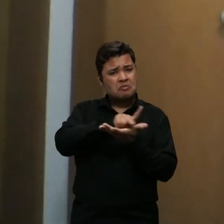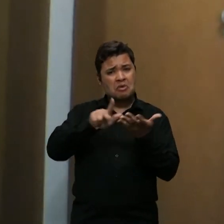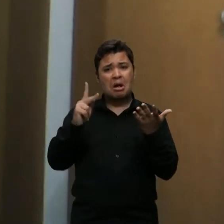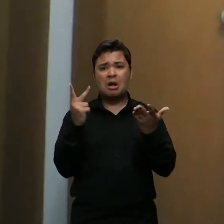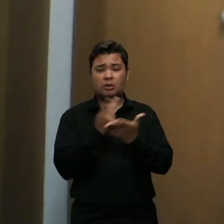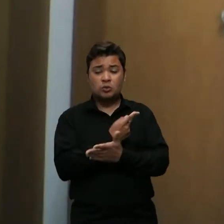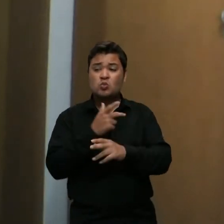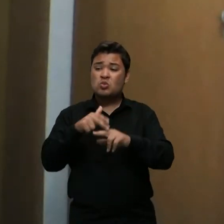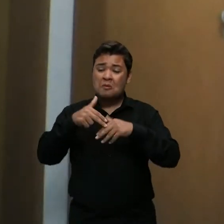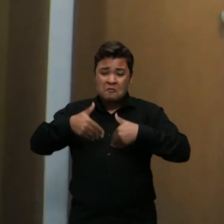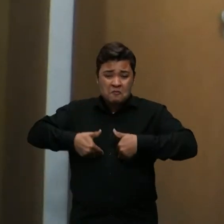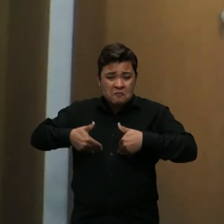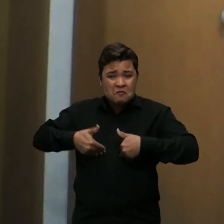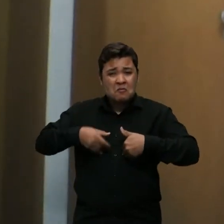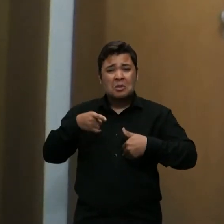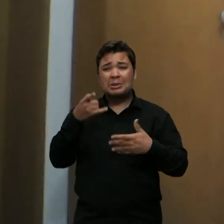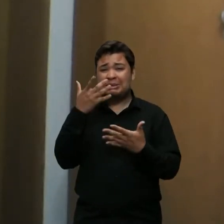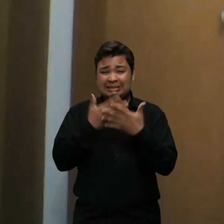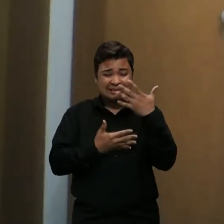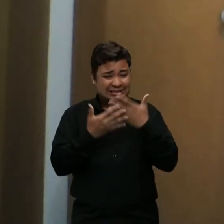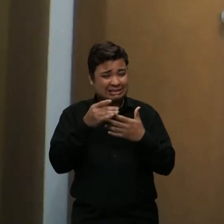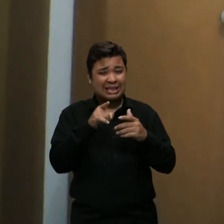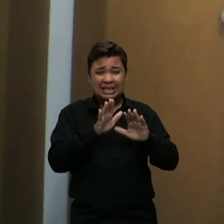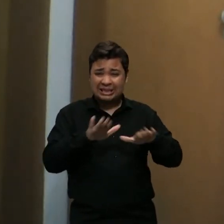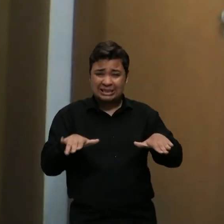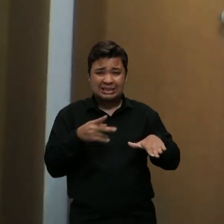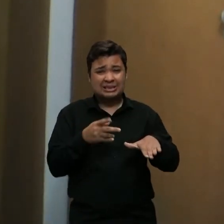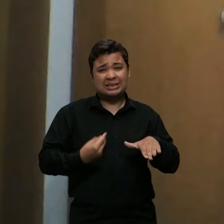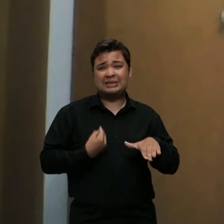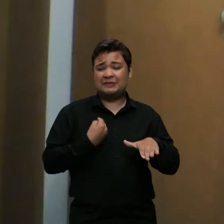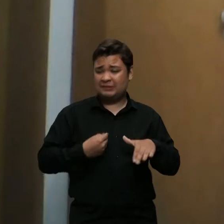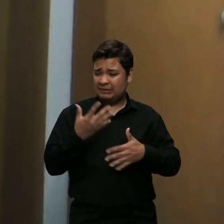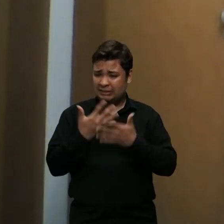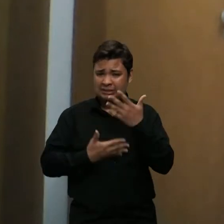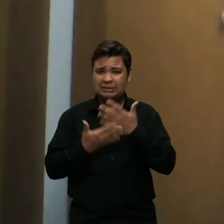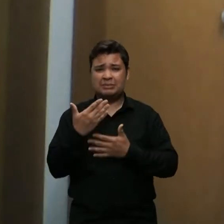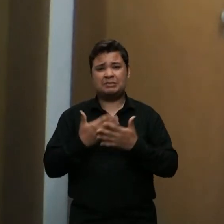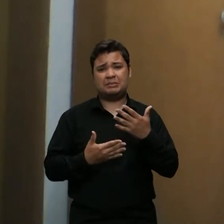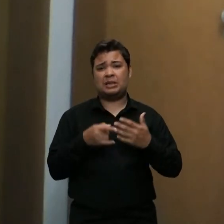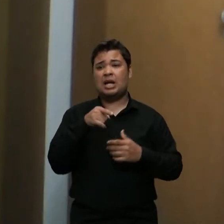ela interfere, pensando principalmente na criança, a desenvolver o seu